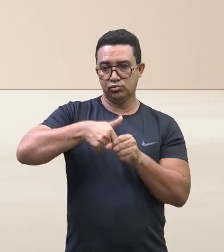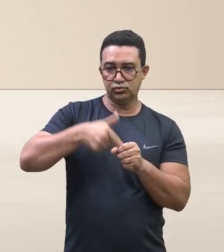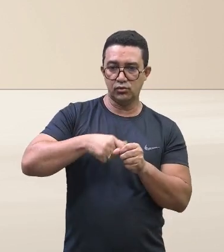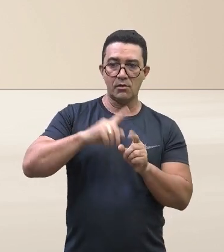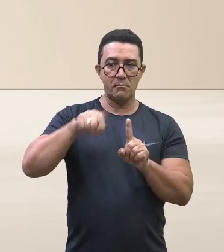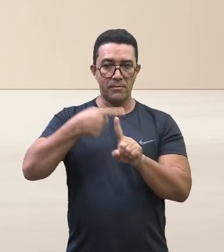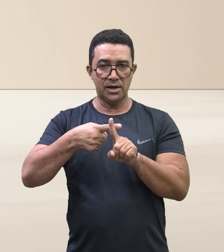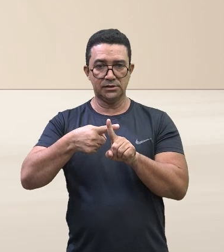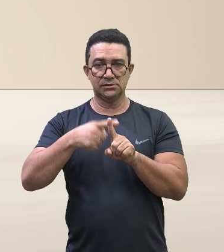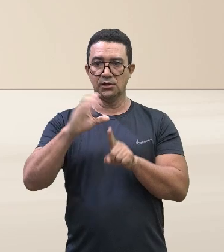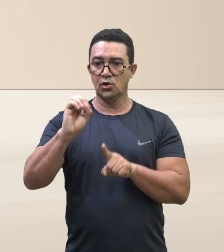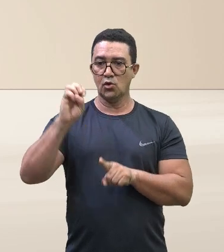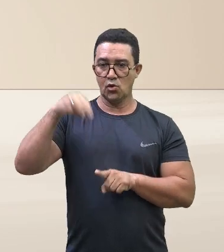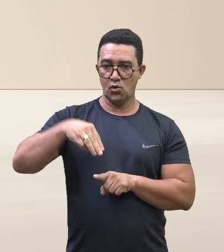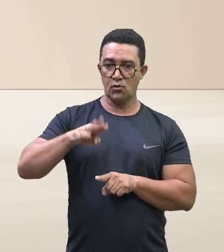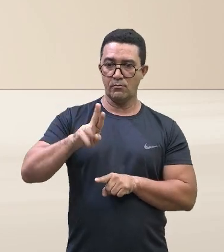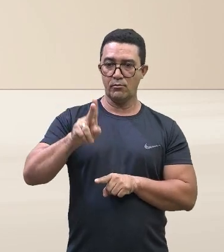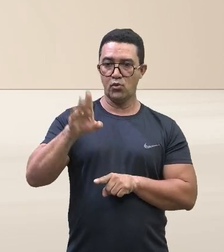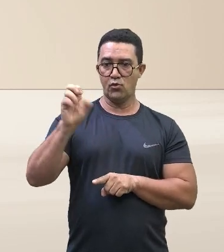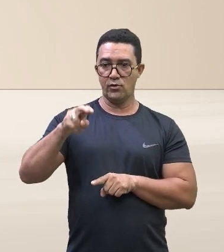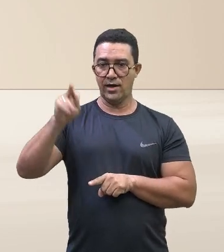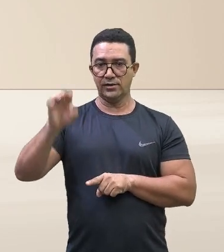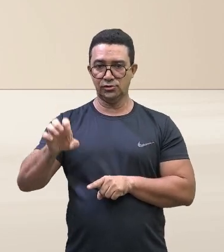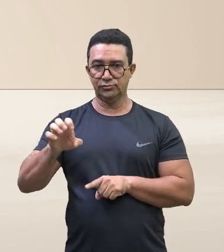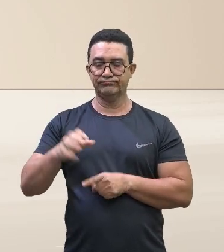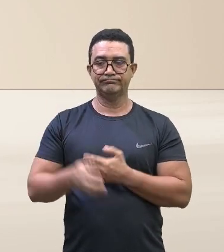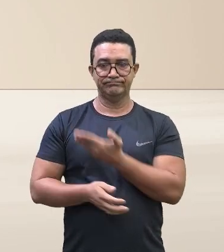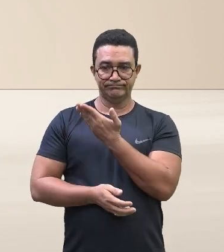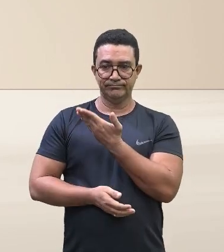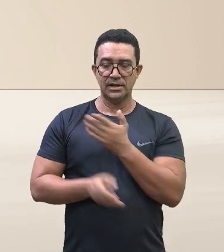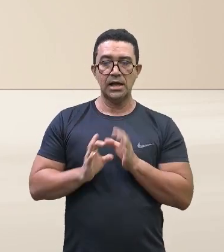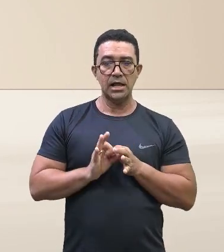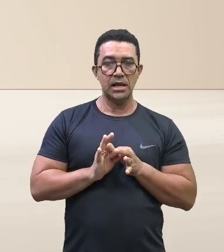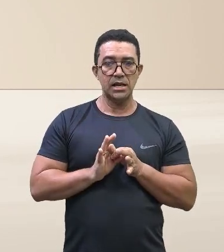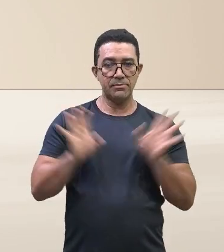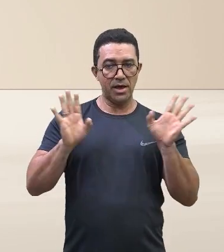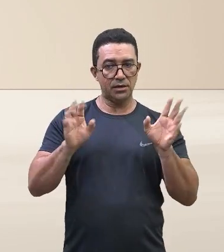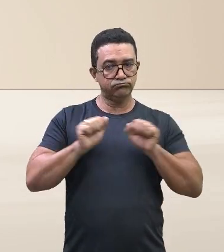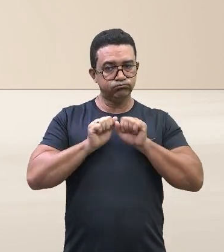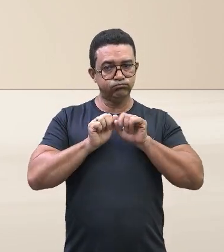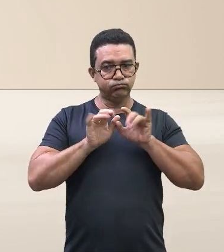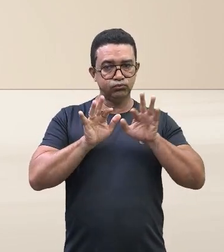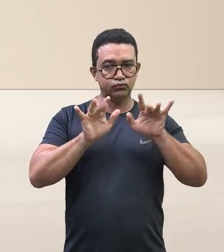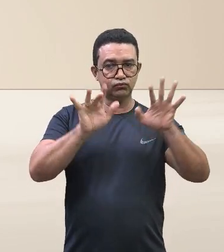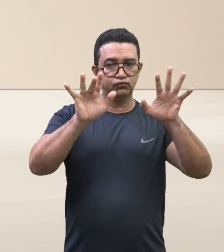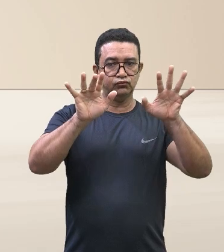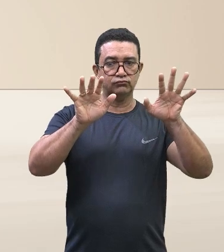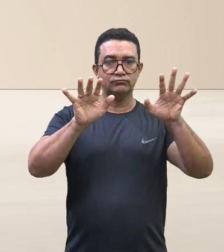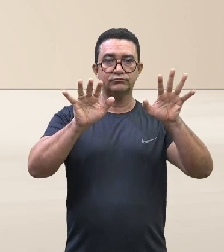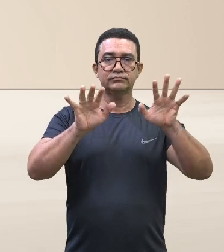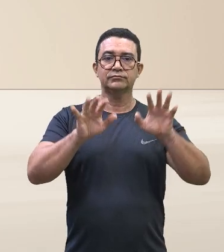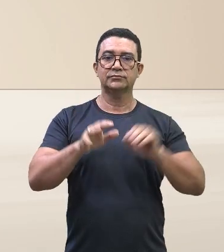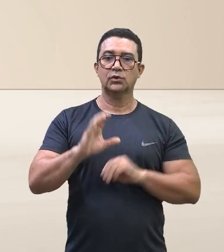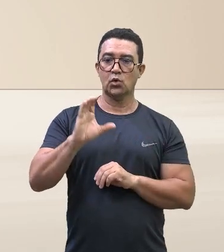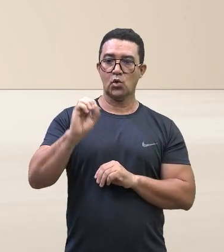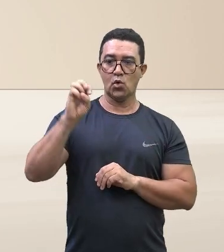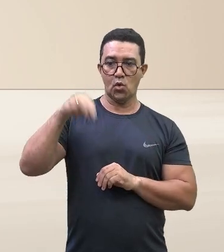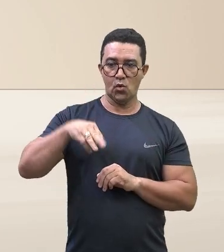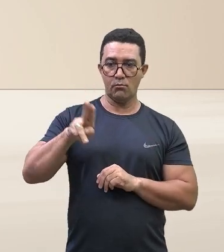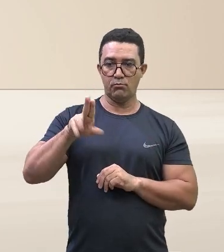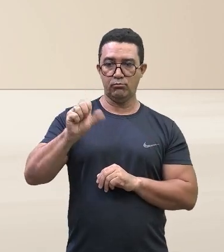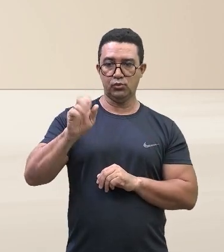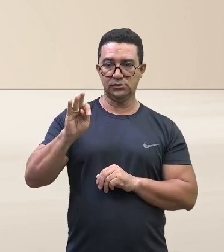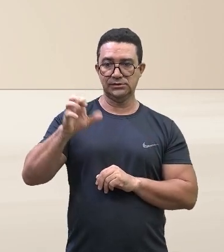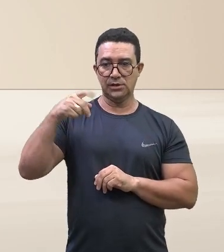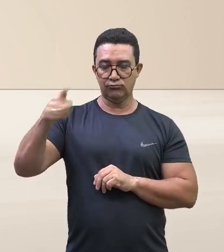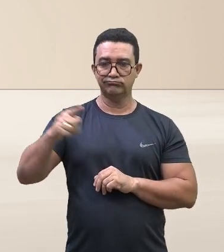sempre exotérmica, ou seja, libera energia para o ambiente e é chamada de combustão. Então, todo